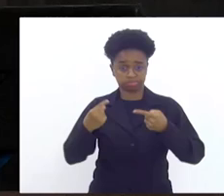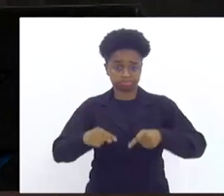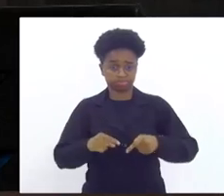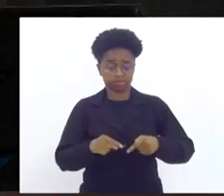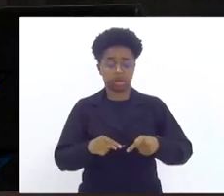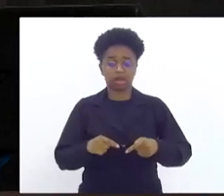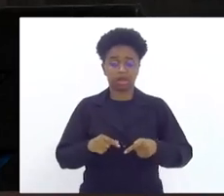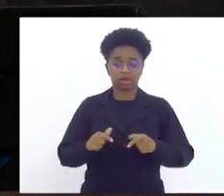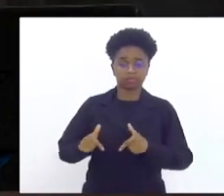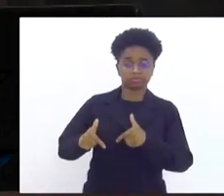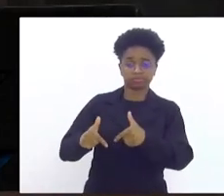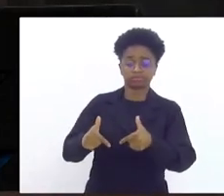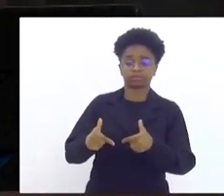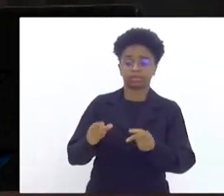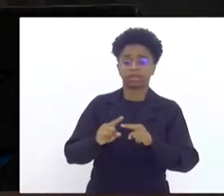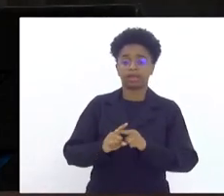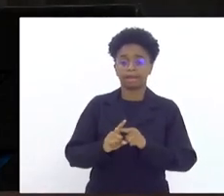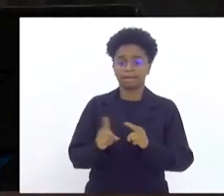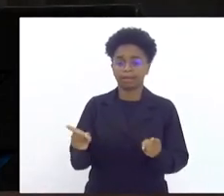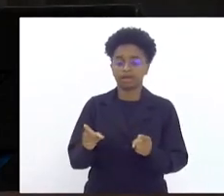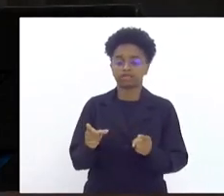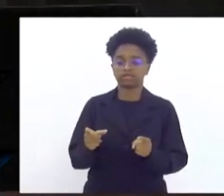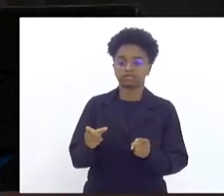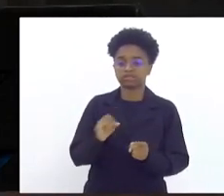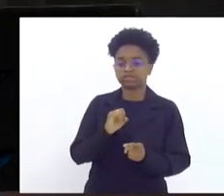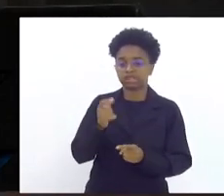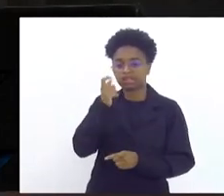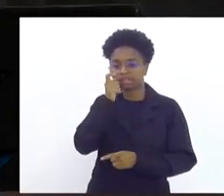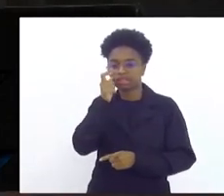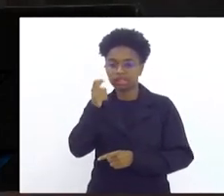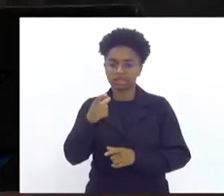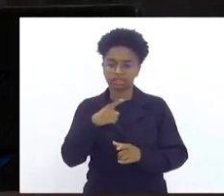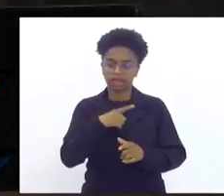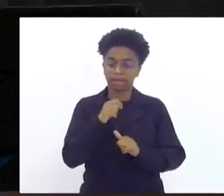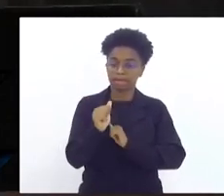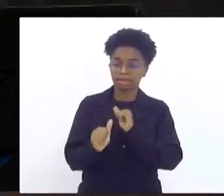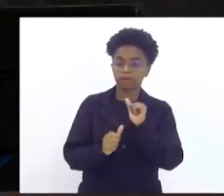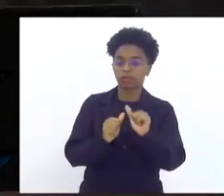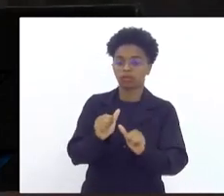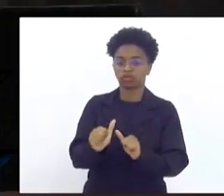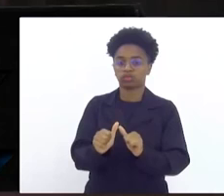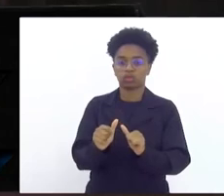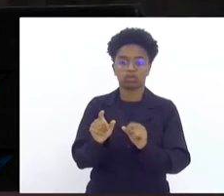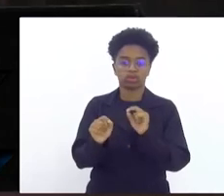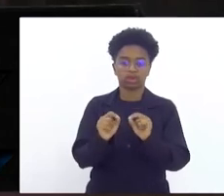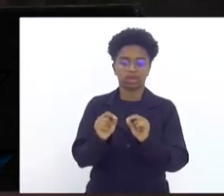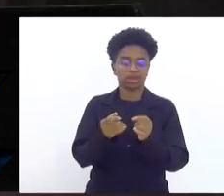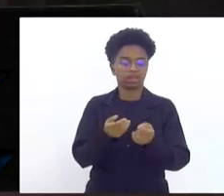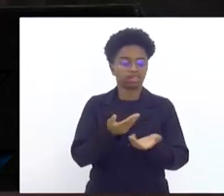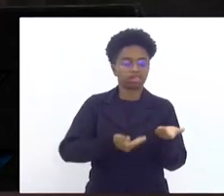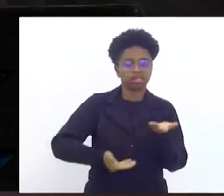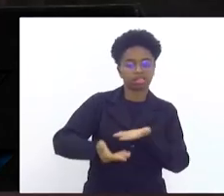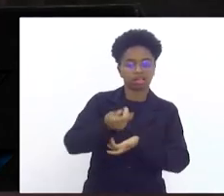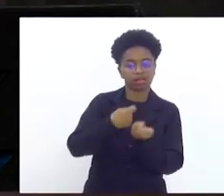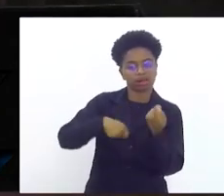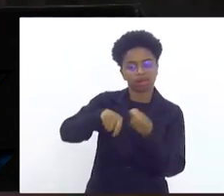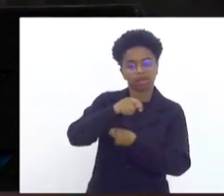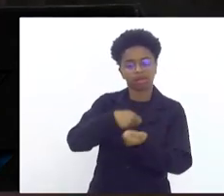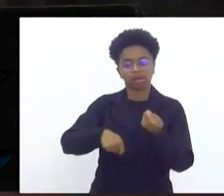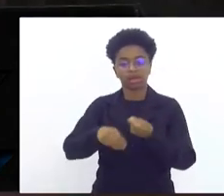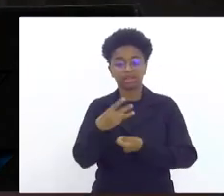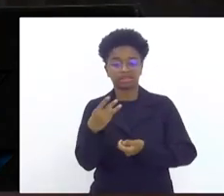quando bens quando o bens interessou Eles foram lá e trocaram por meia dúzia de cargos por três